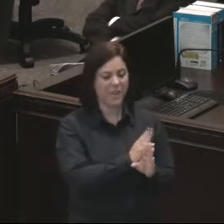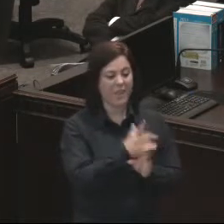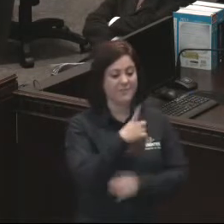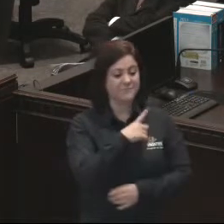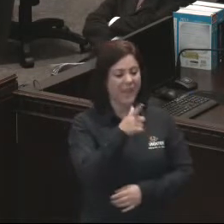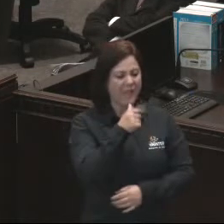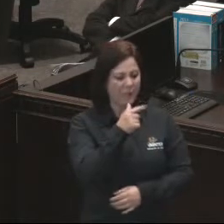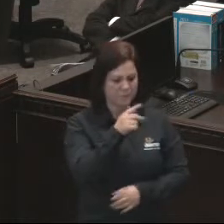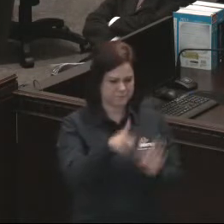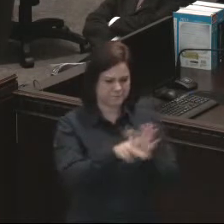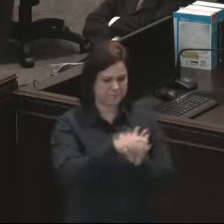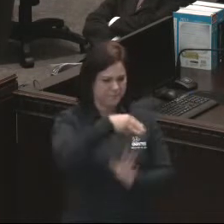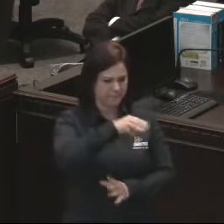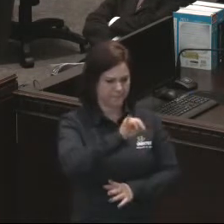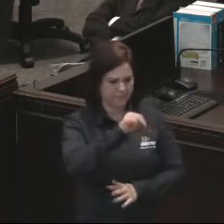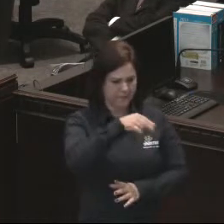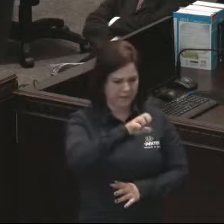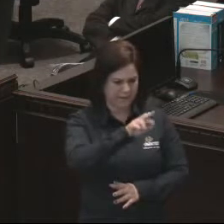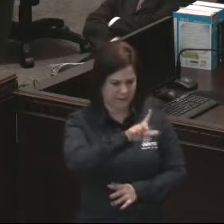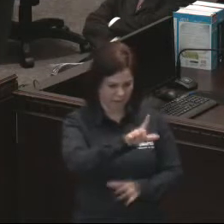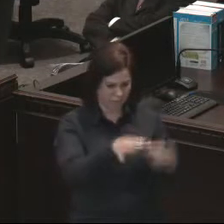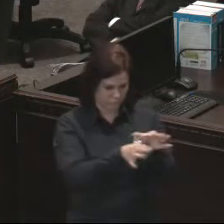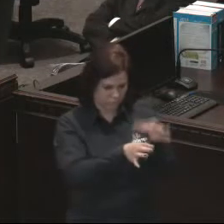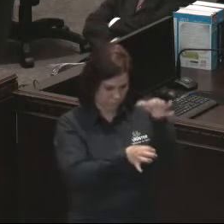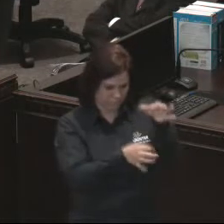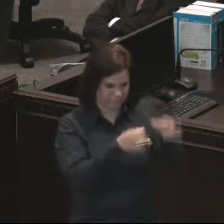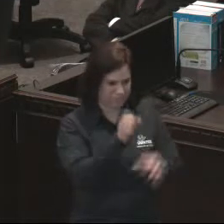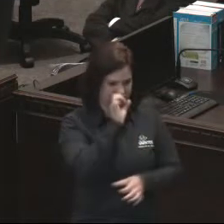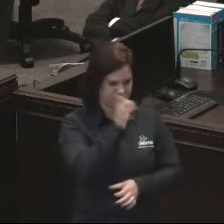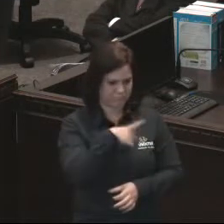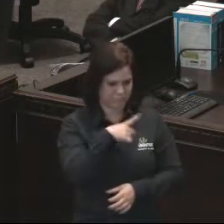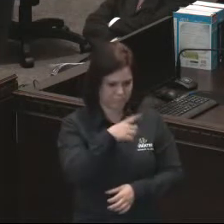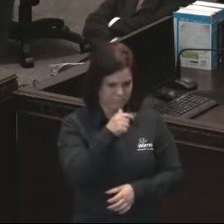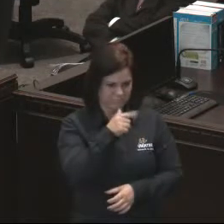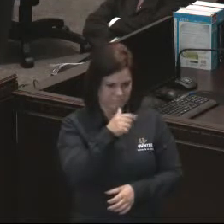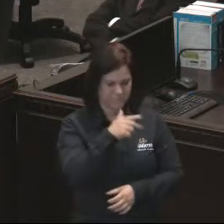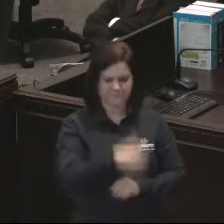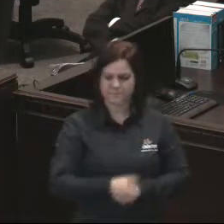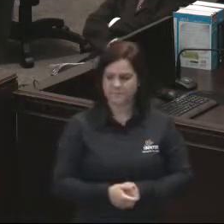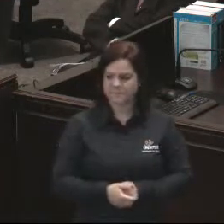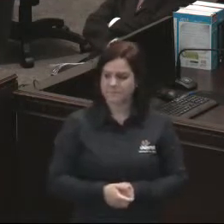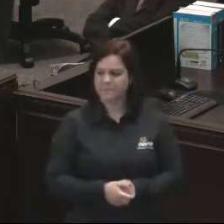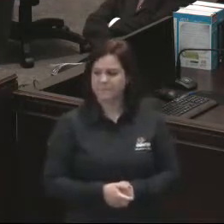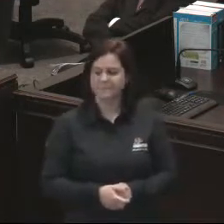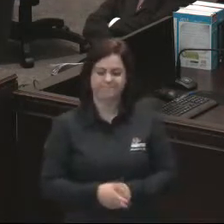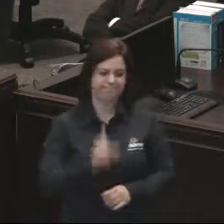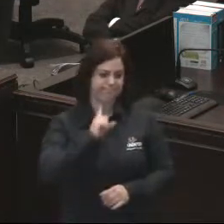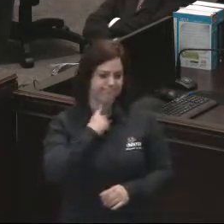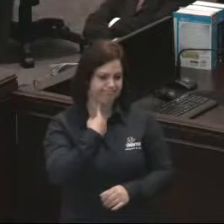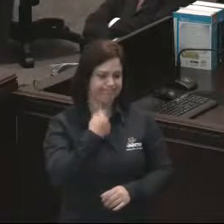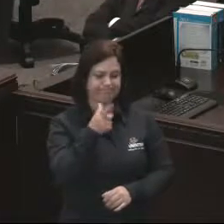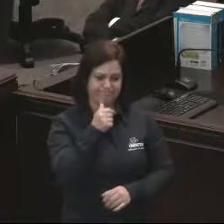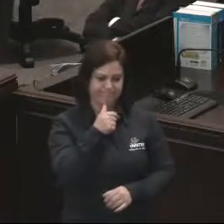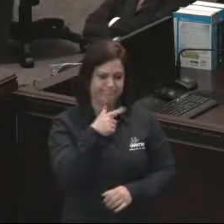gente localiza isso no Google. Com relação à contaminação, a gente tenta se blindar de todas as